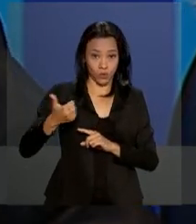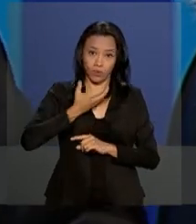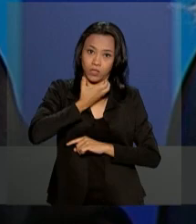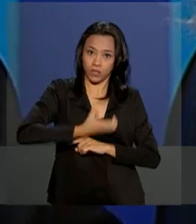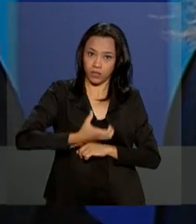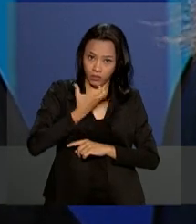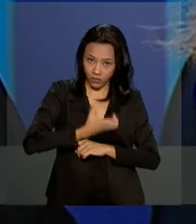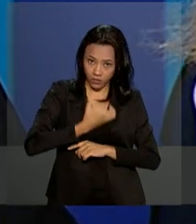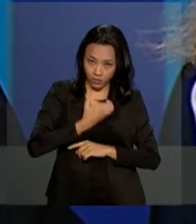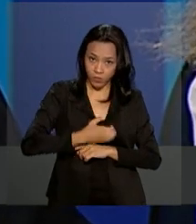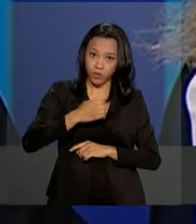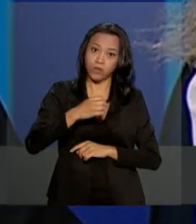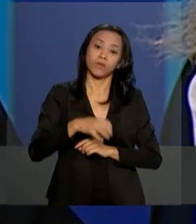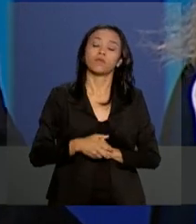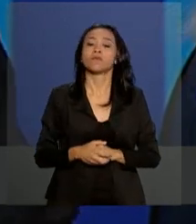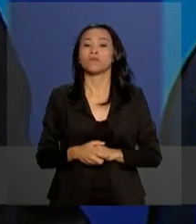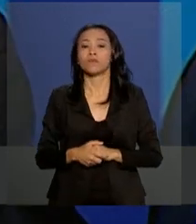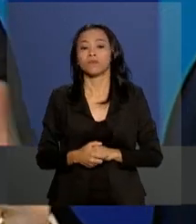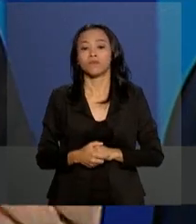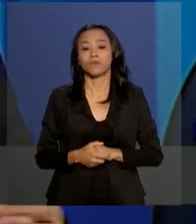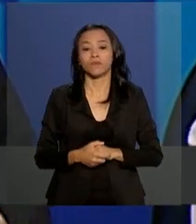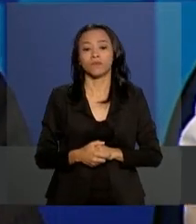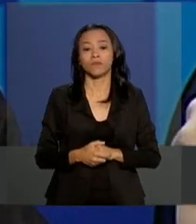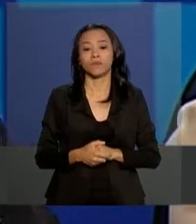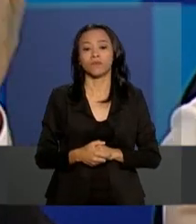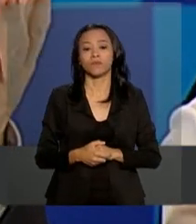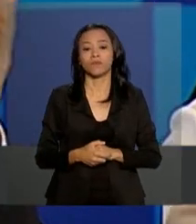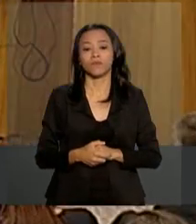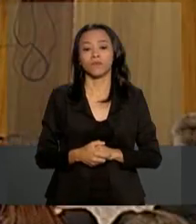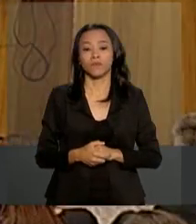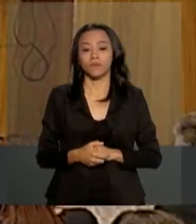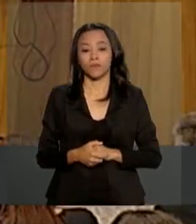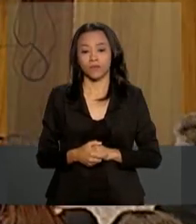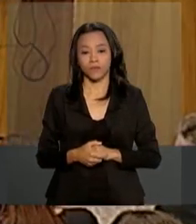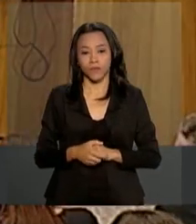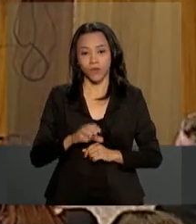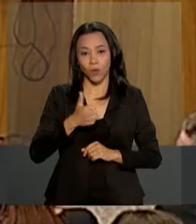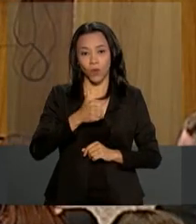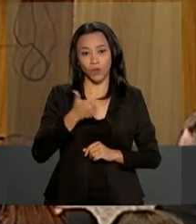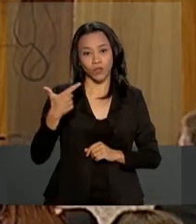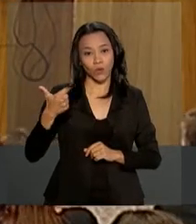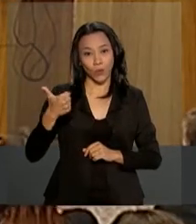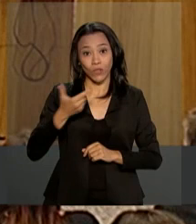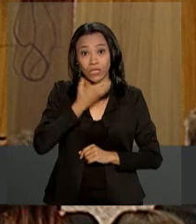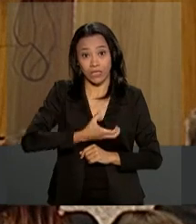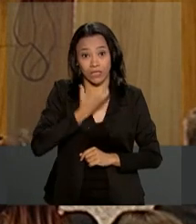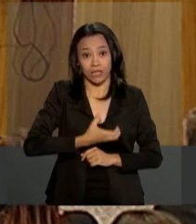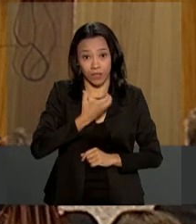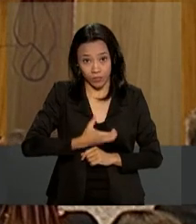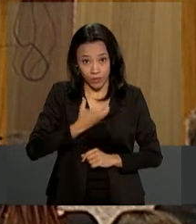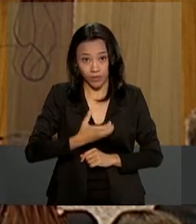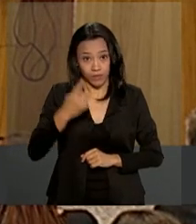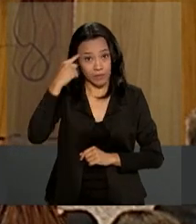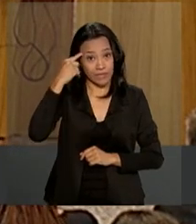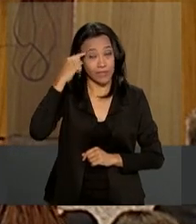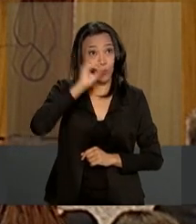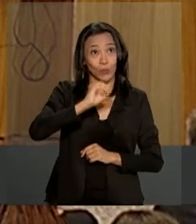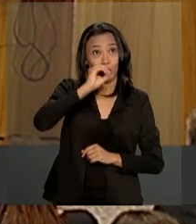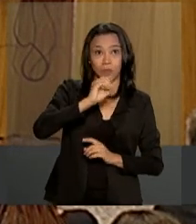a 11 ou 12 de outubro depende de dezembro olha eu tô com outubro na cabeça e